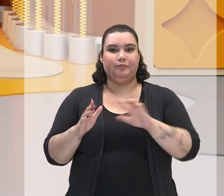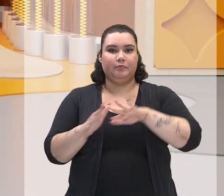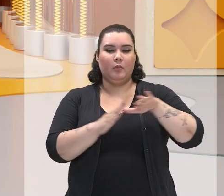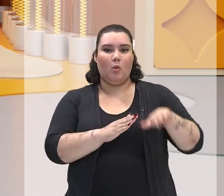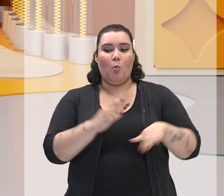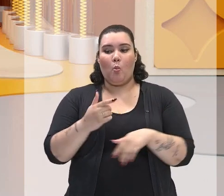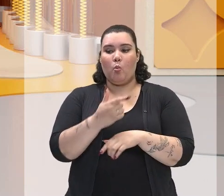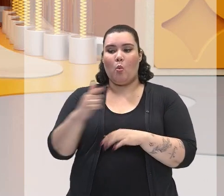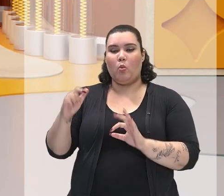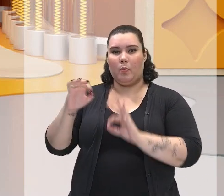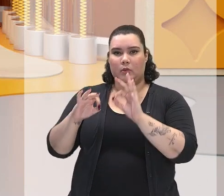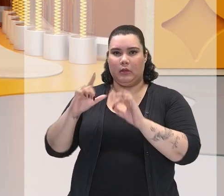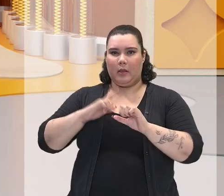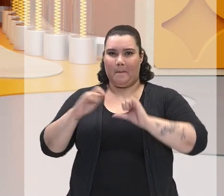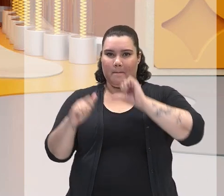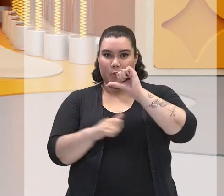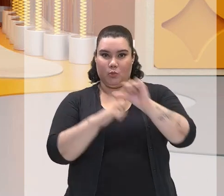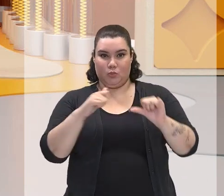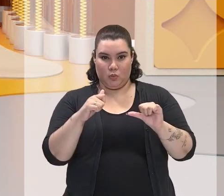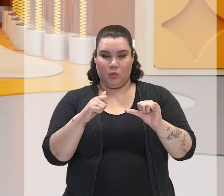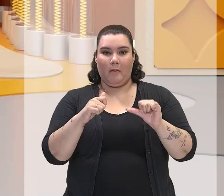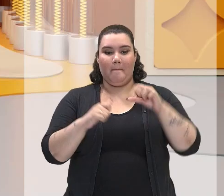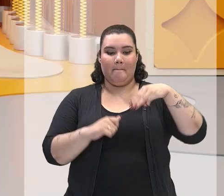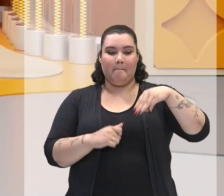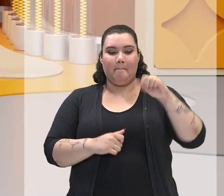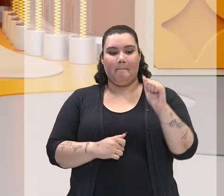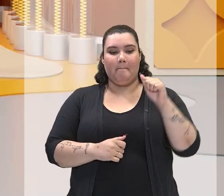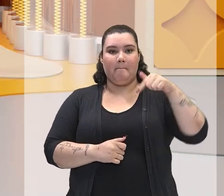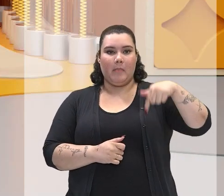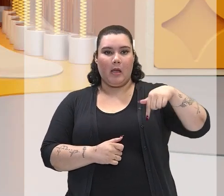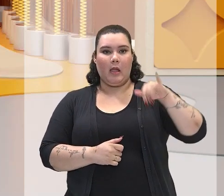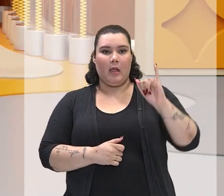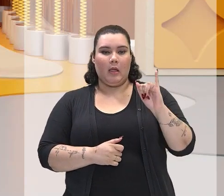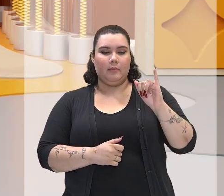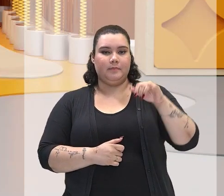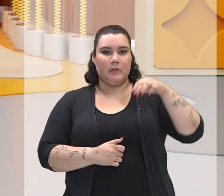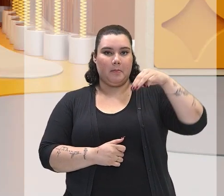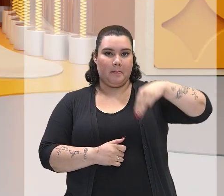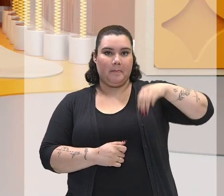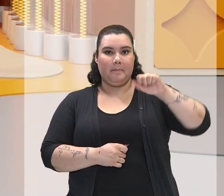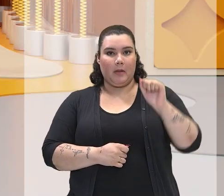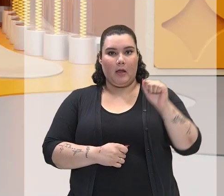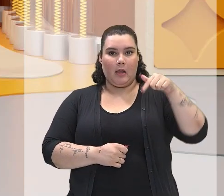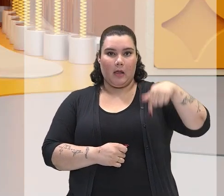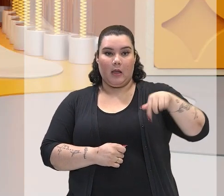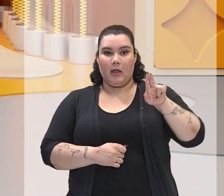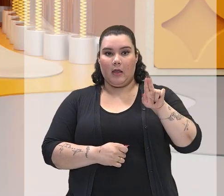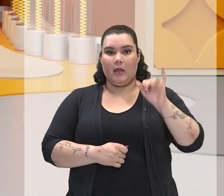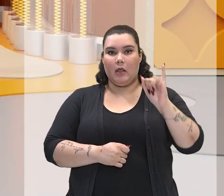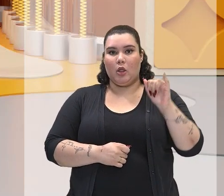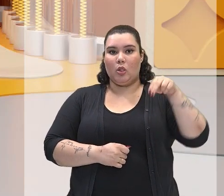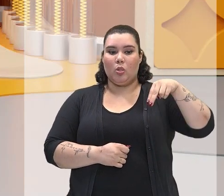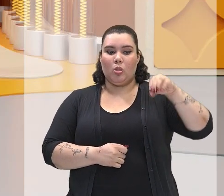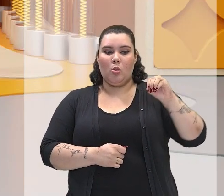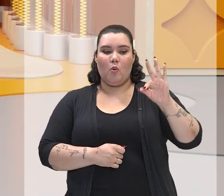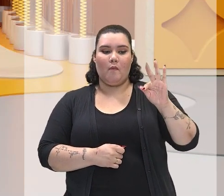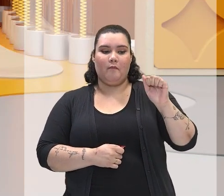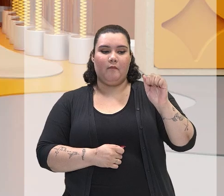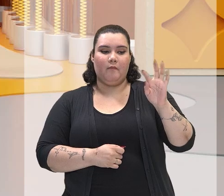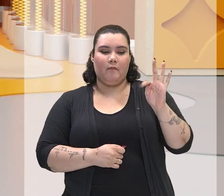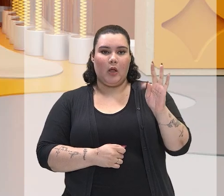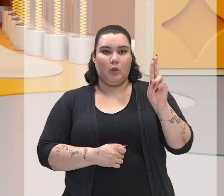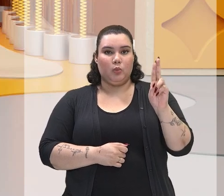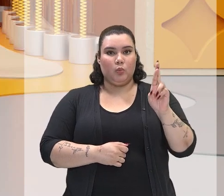de transformação para maquinofatura, essas relações serão diferenciadas. Como, professor?